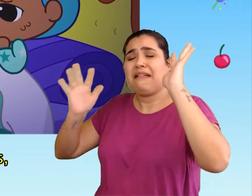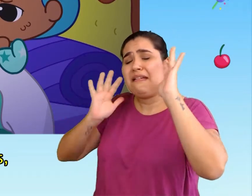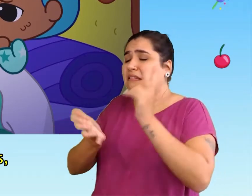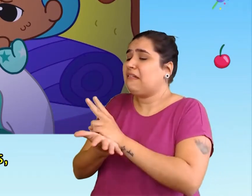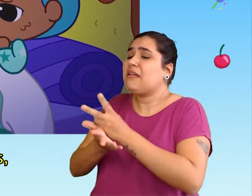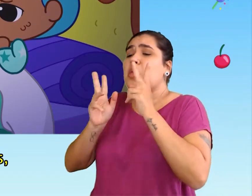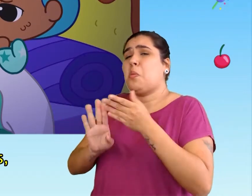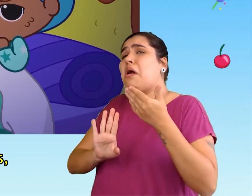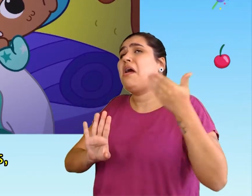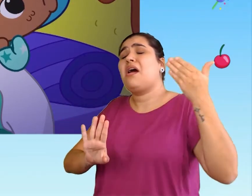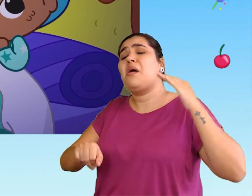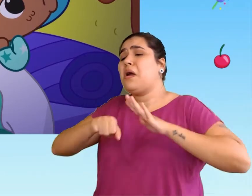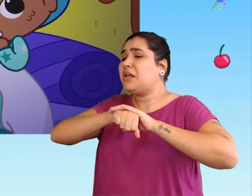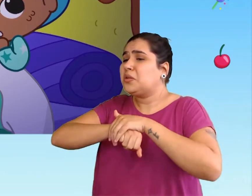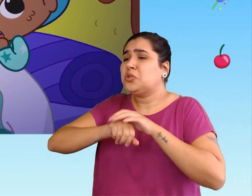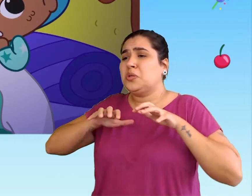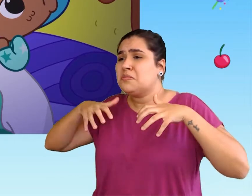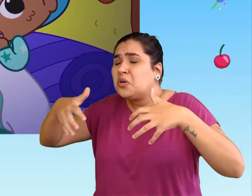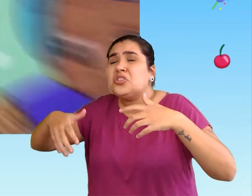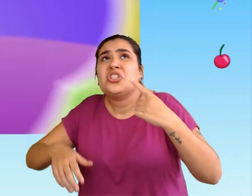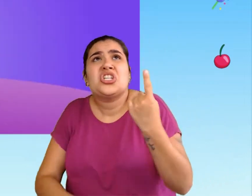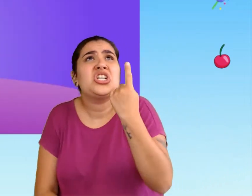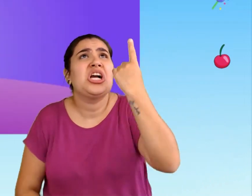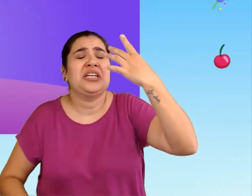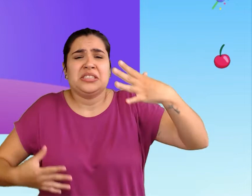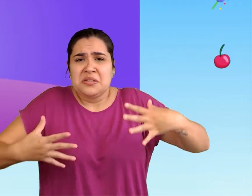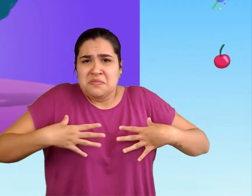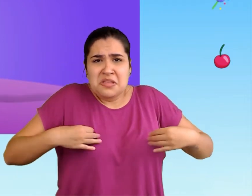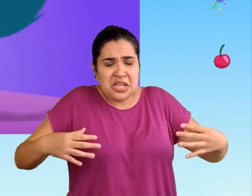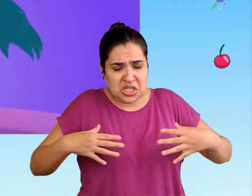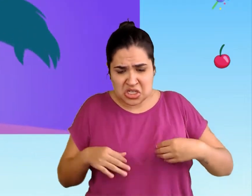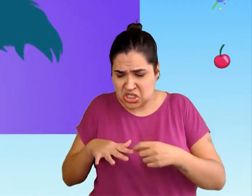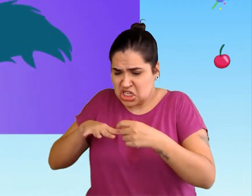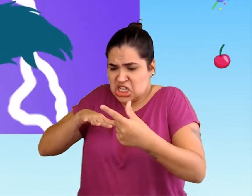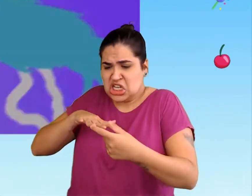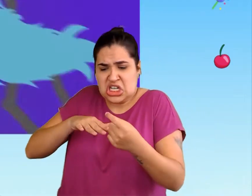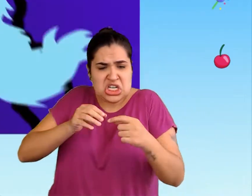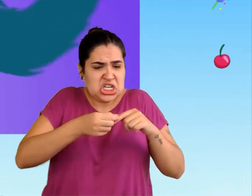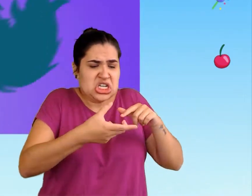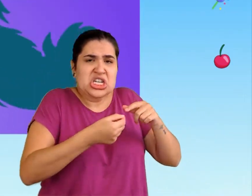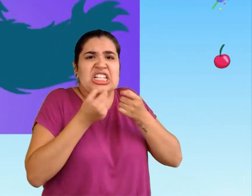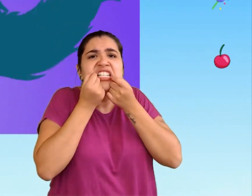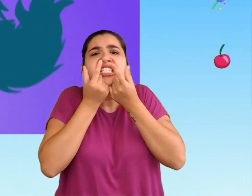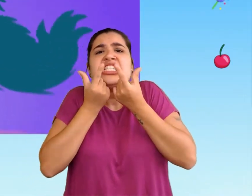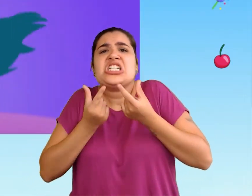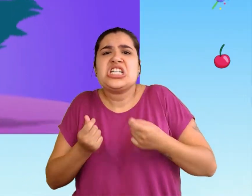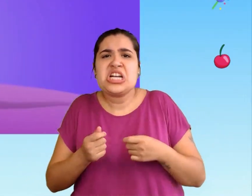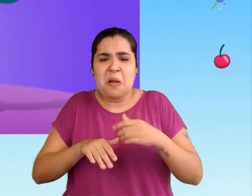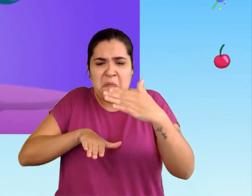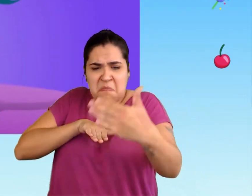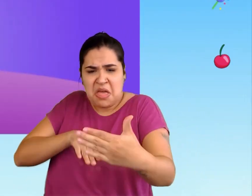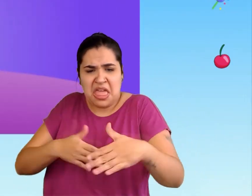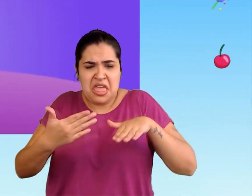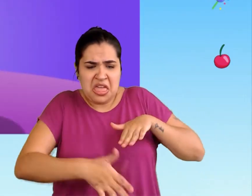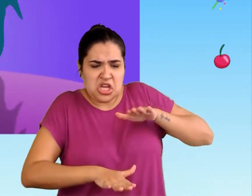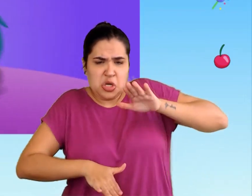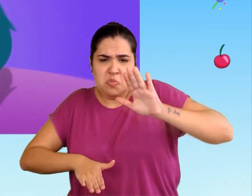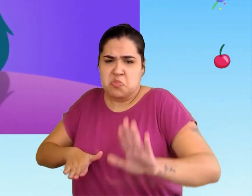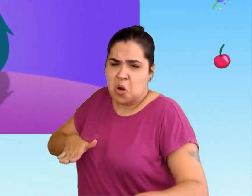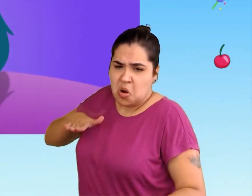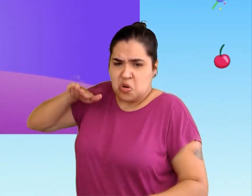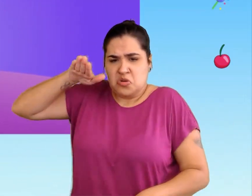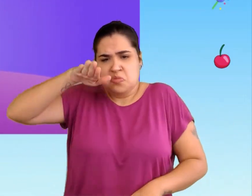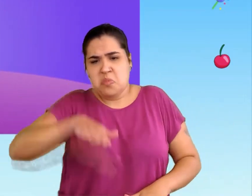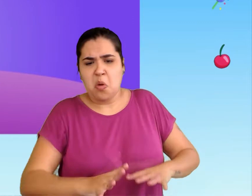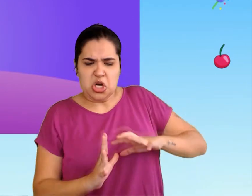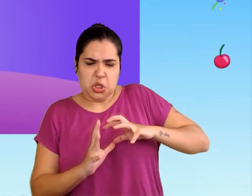nas noites passadas, com monstros grandões, peludos, de garras enormes, de dentes gigantes e pés tão grandes que